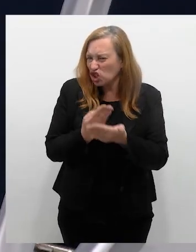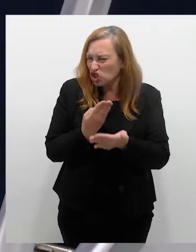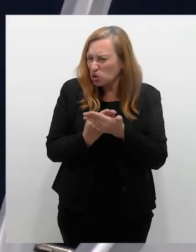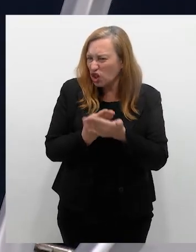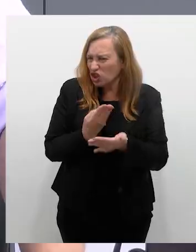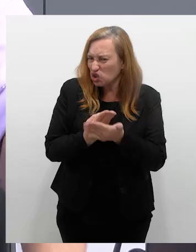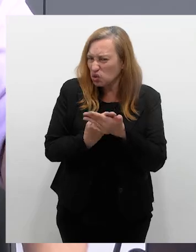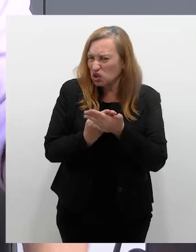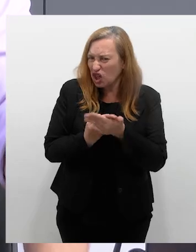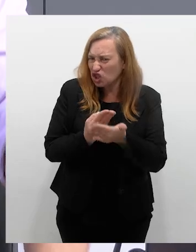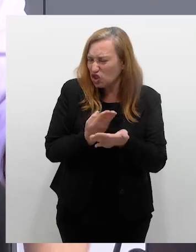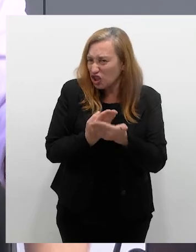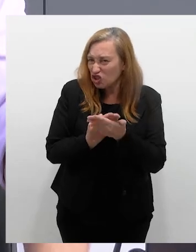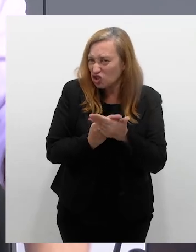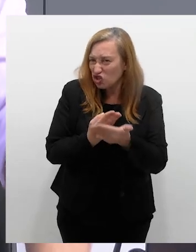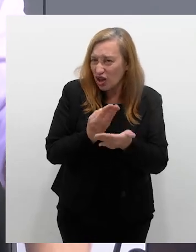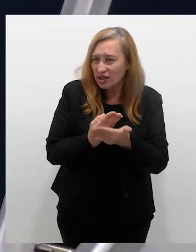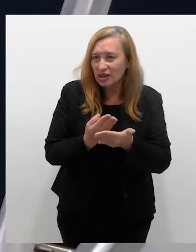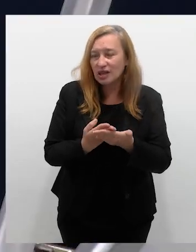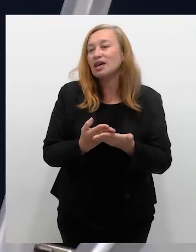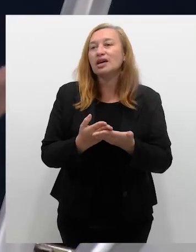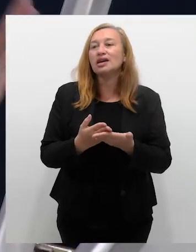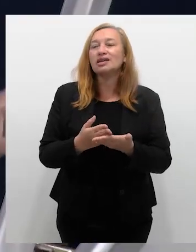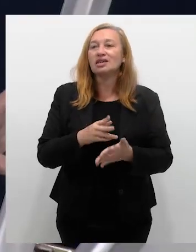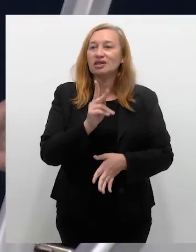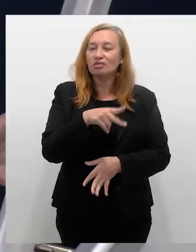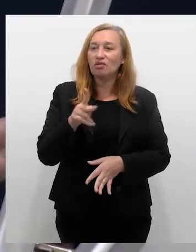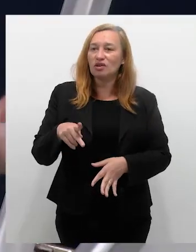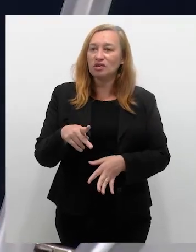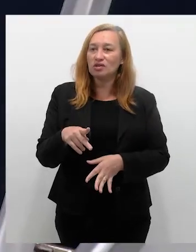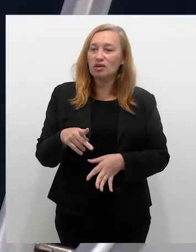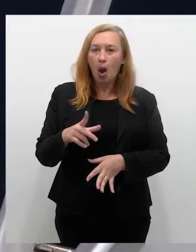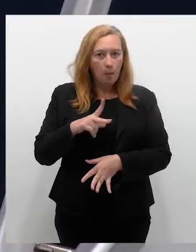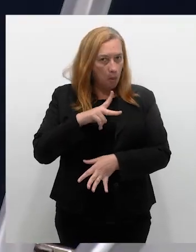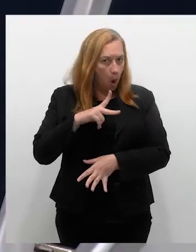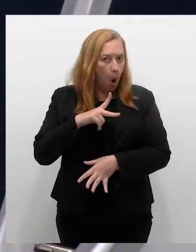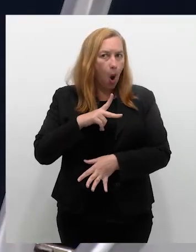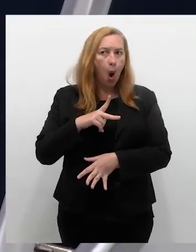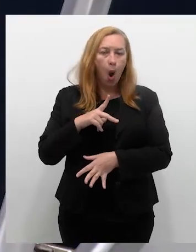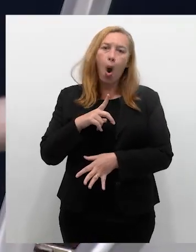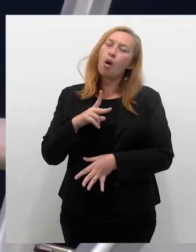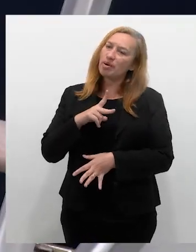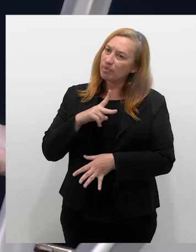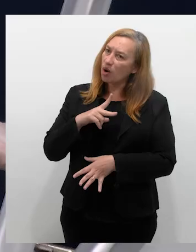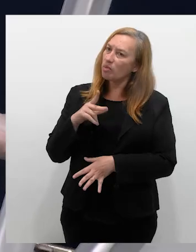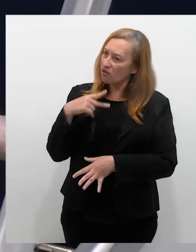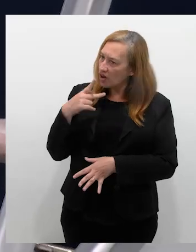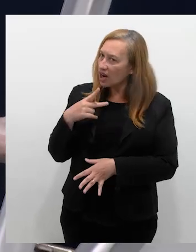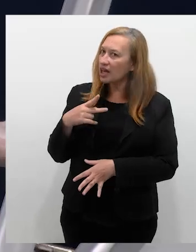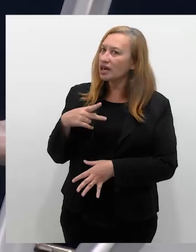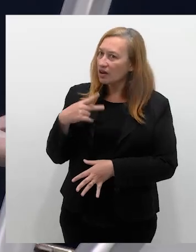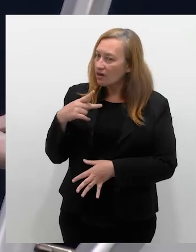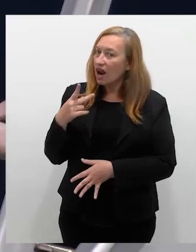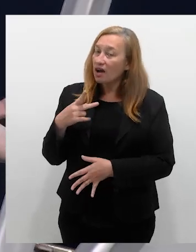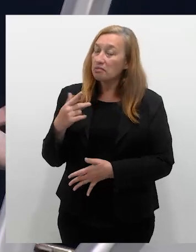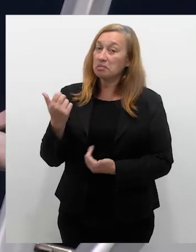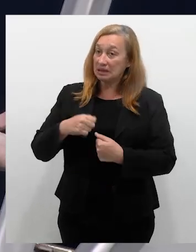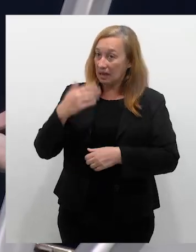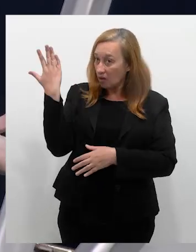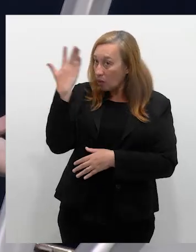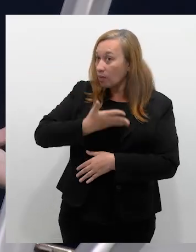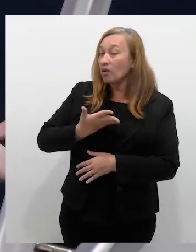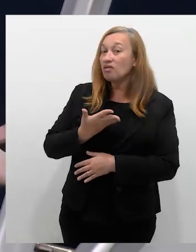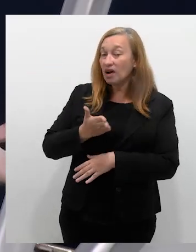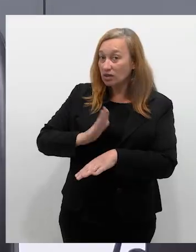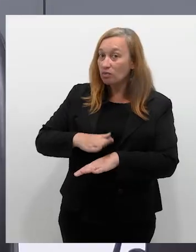Como é que construiu isso aí? Fala. Estudei, peguei essas professoras por conta própria, né? Porque eu falei que eu falava, então vamos lá,